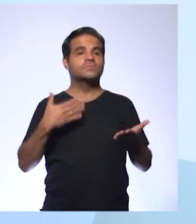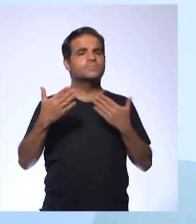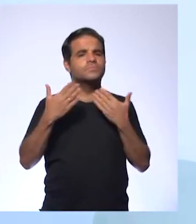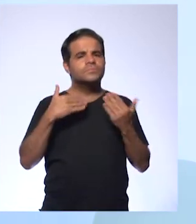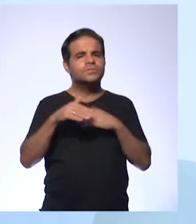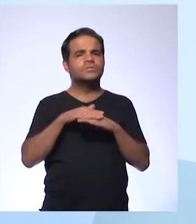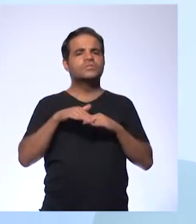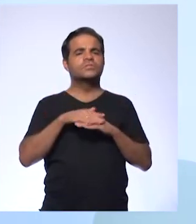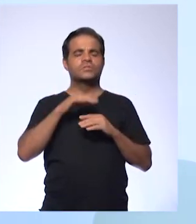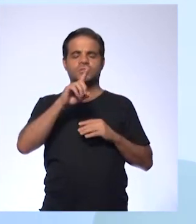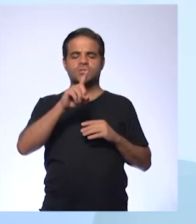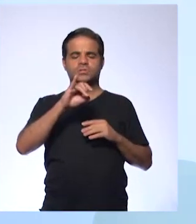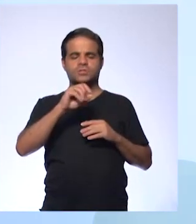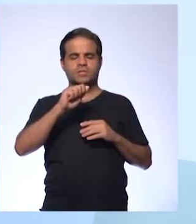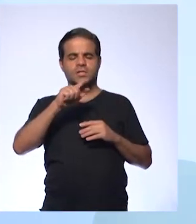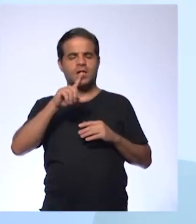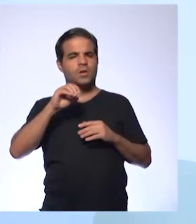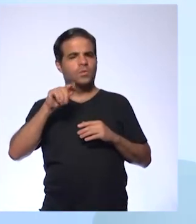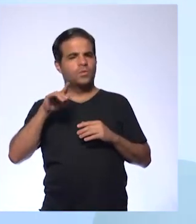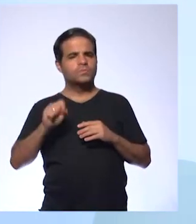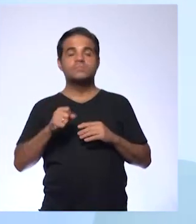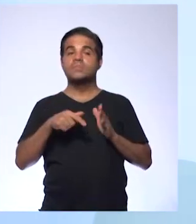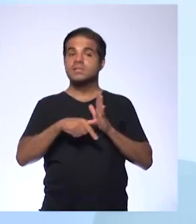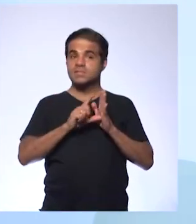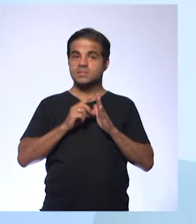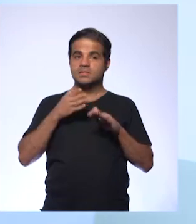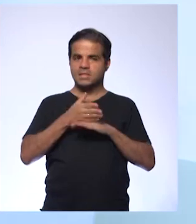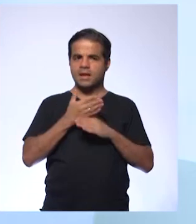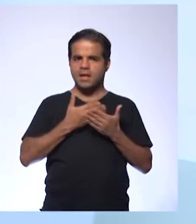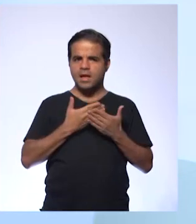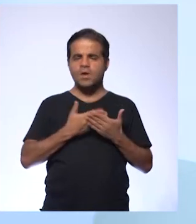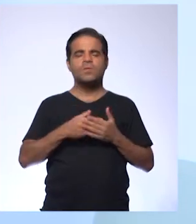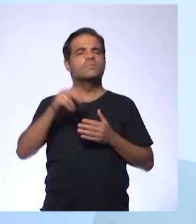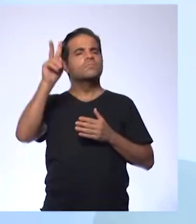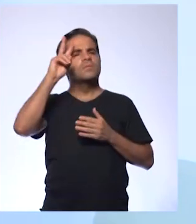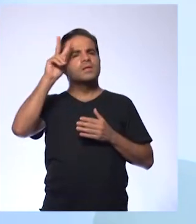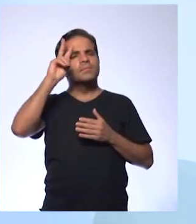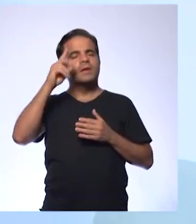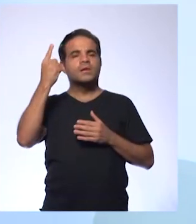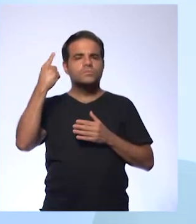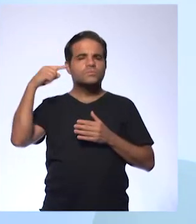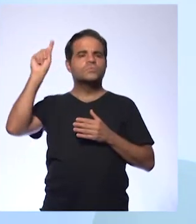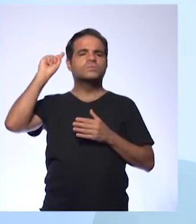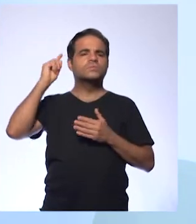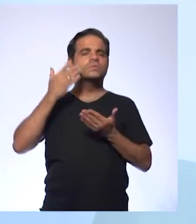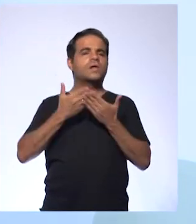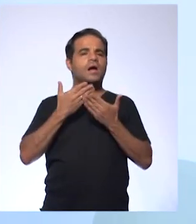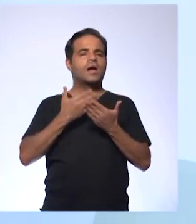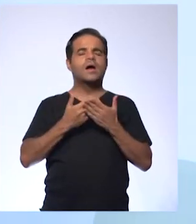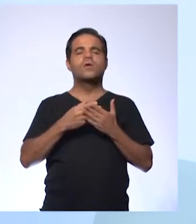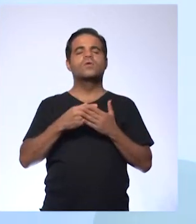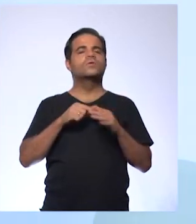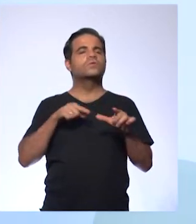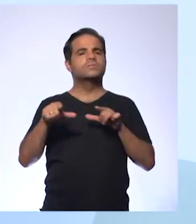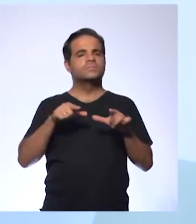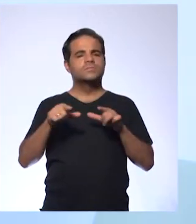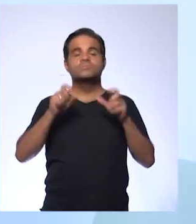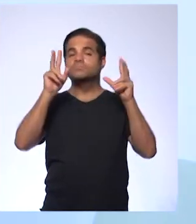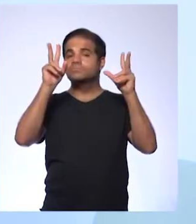diálogos. Mas antes de entrarmos na aula, vamos relembrar um pouquinho o que nós vimos nas duas últimas aulas? Nós trabalhamos,